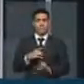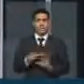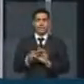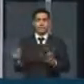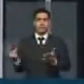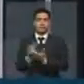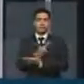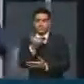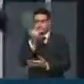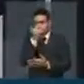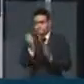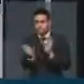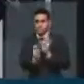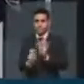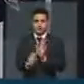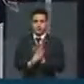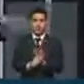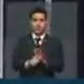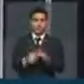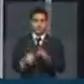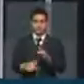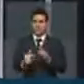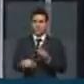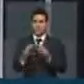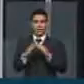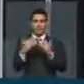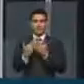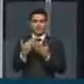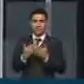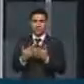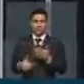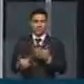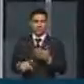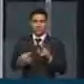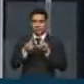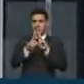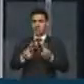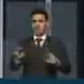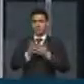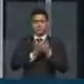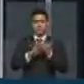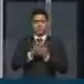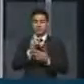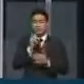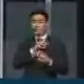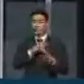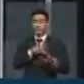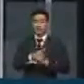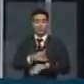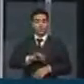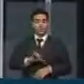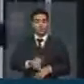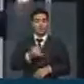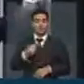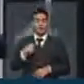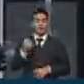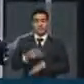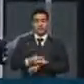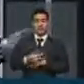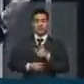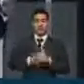entregue para as drogas fora da escola fora da Universidade sem acesso e sem Oportunidade ao mundo de trabalho